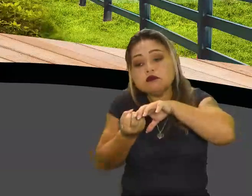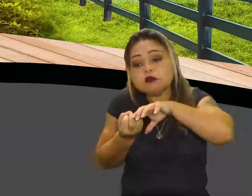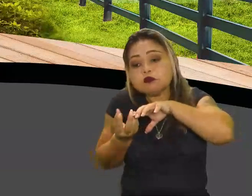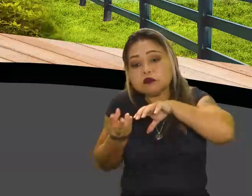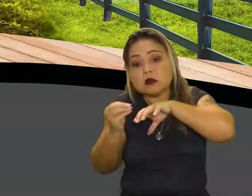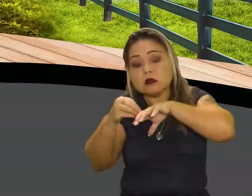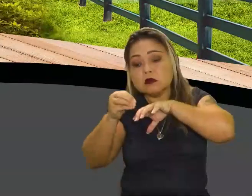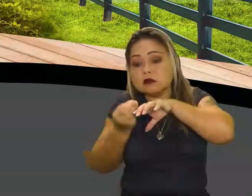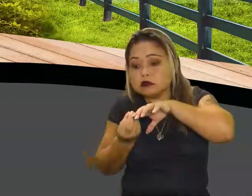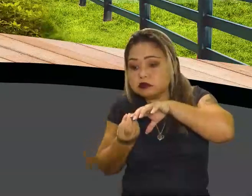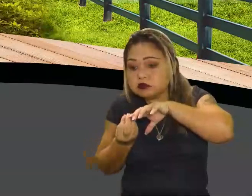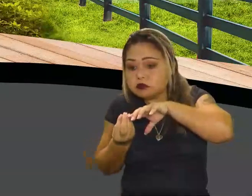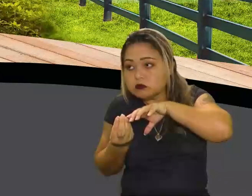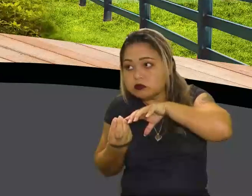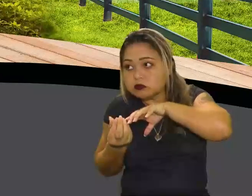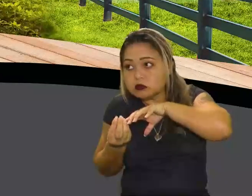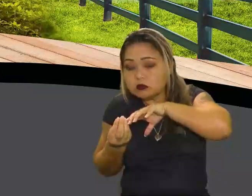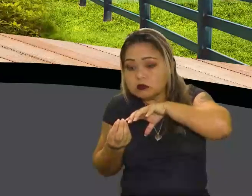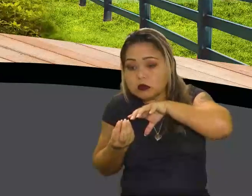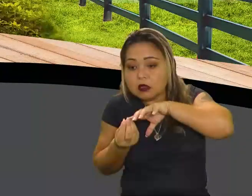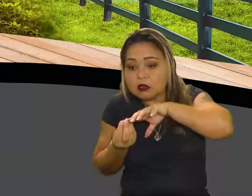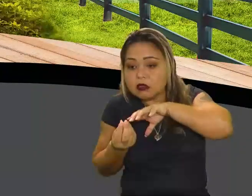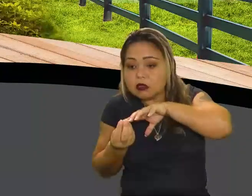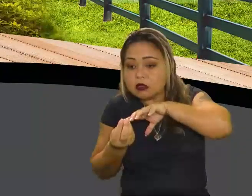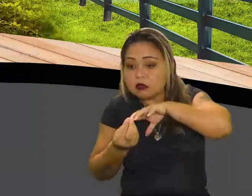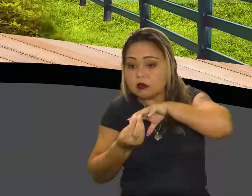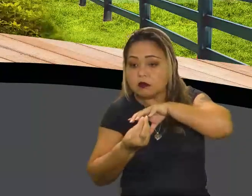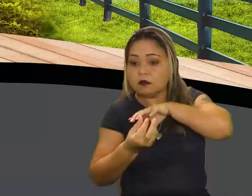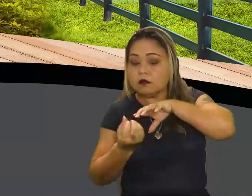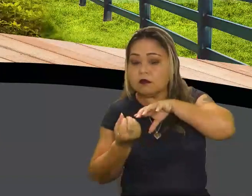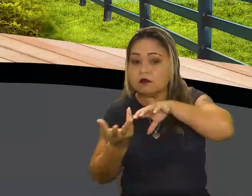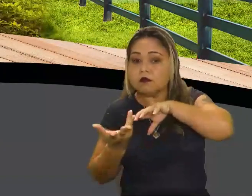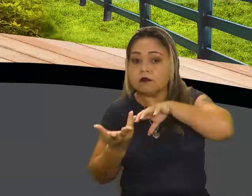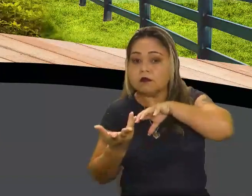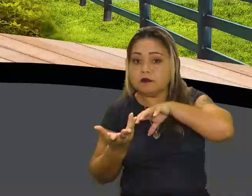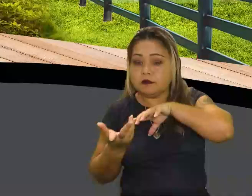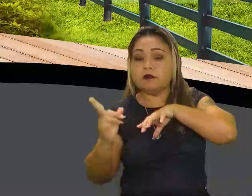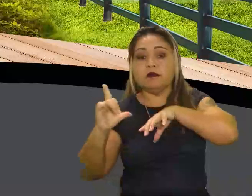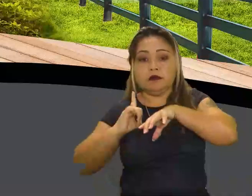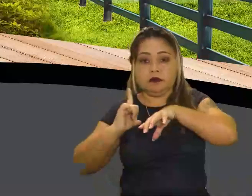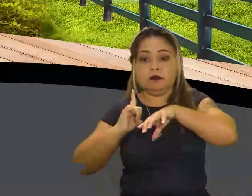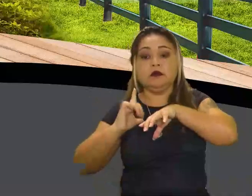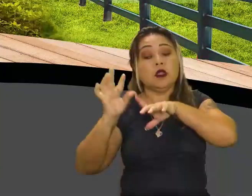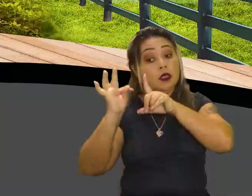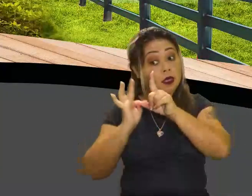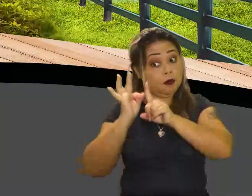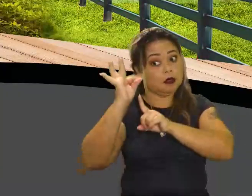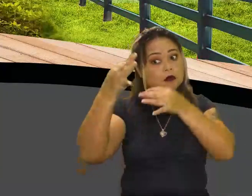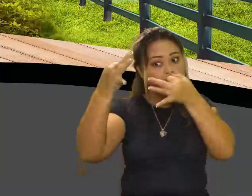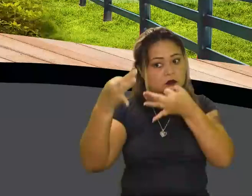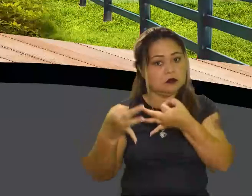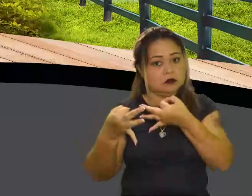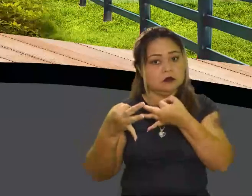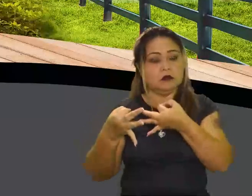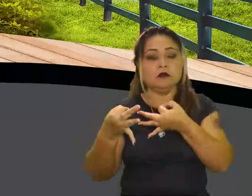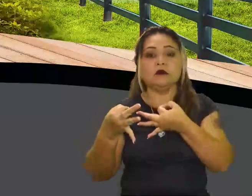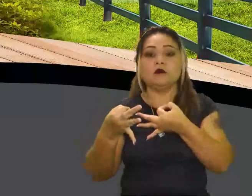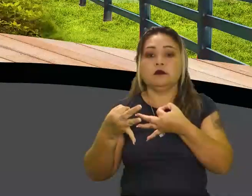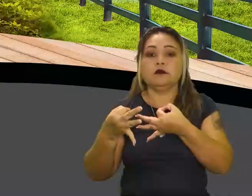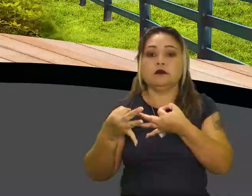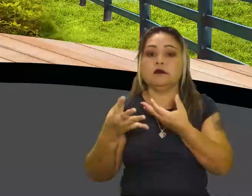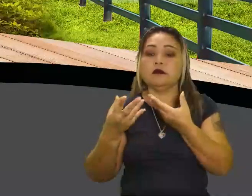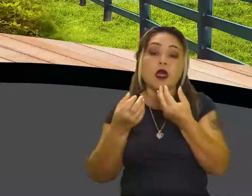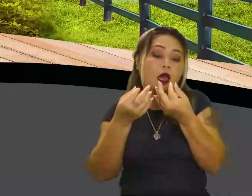no ranário, lá na caixinha, lá onde tem a reprodução, que tem que ter uma temperatura ideal. Nós não falamos sobre